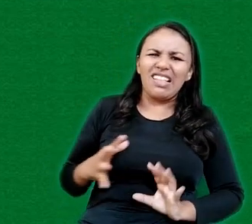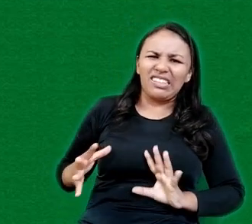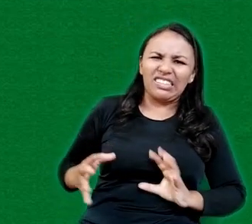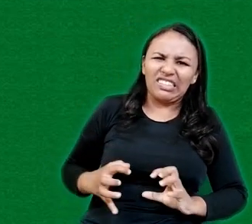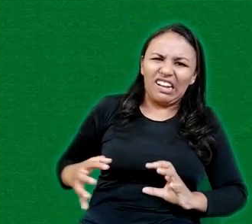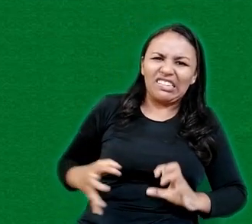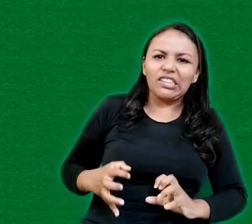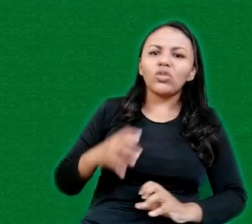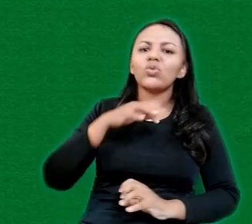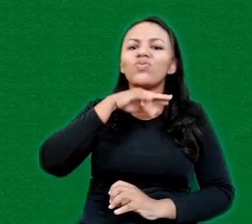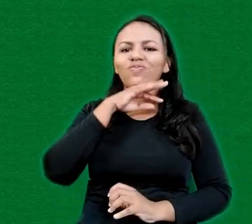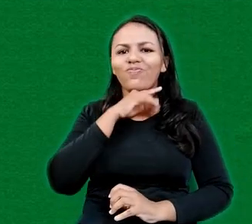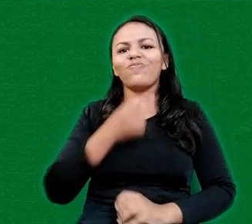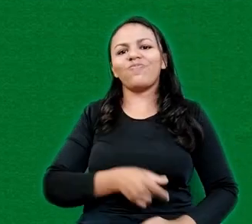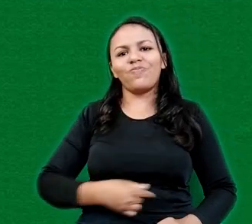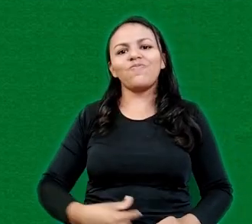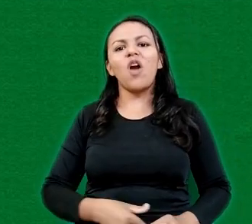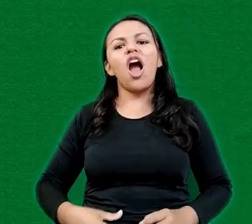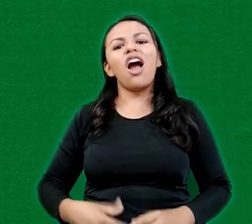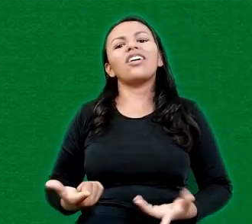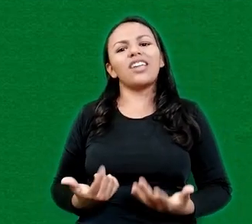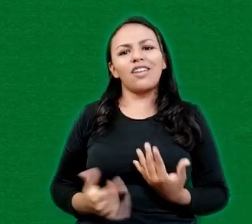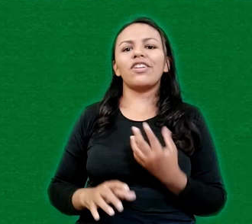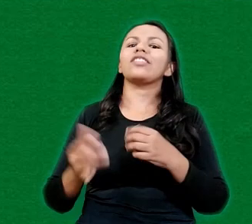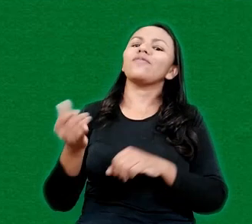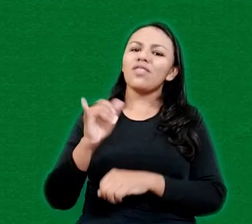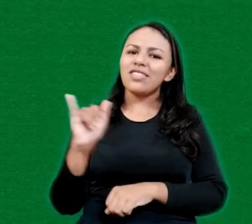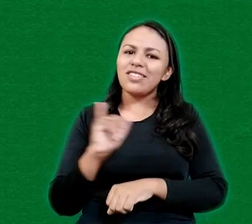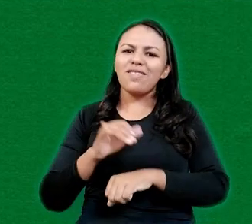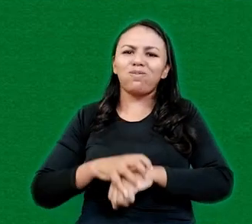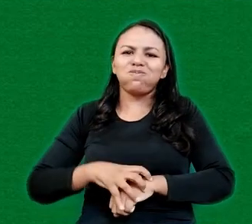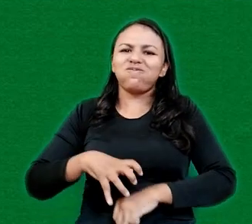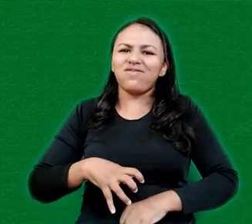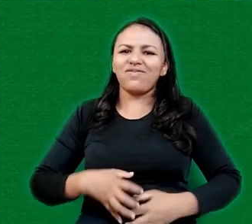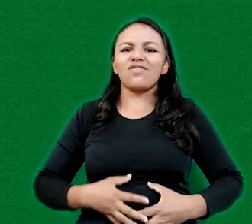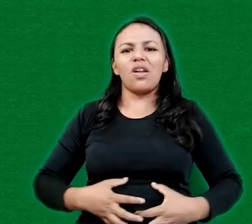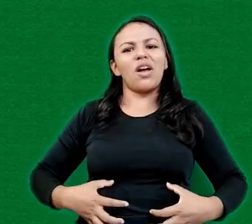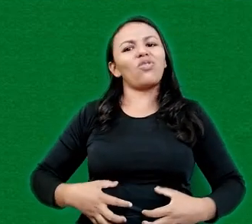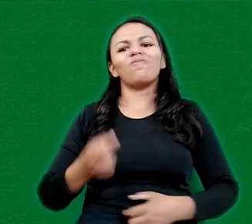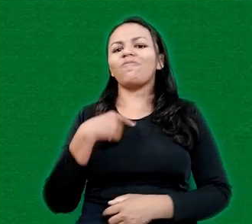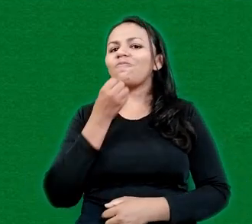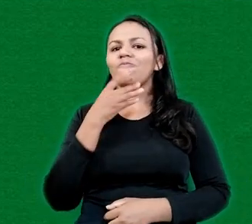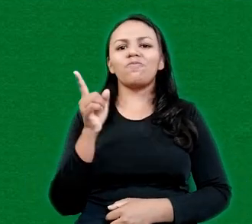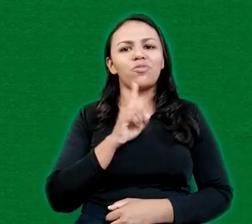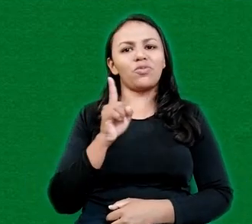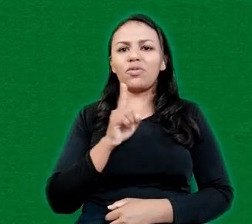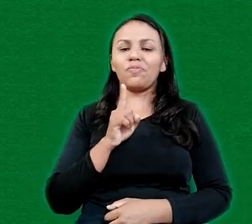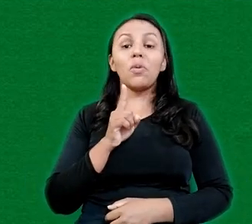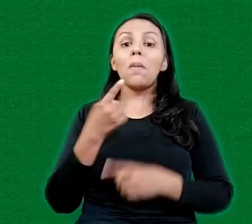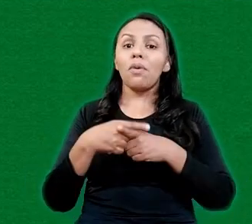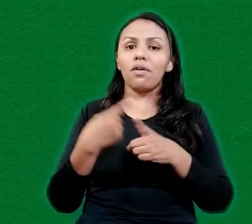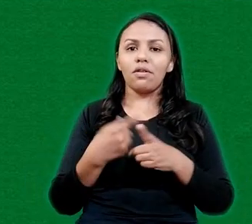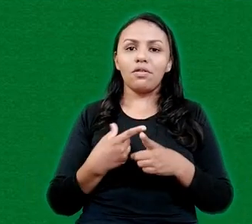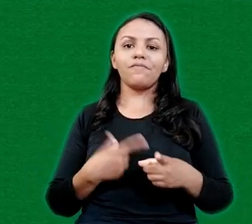intestinal, fazendo aqui um processo inflamatório, que não é legal, visto que o intestino, através das suas células,